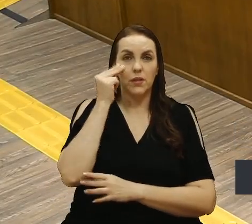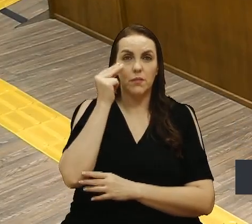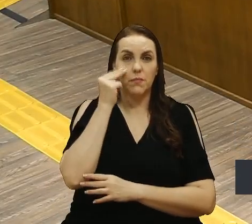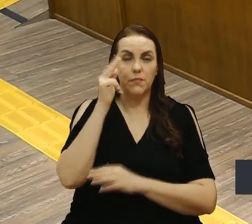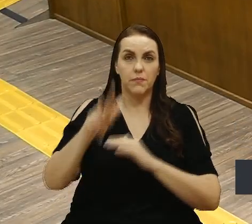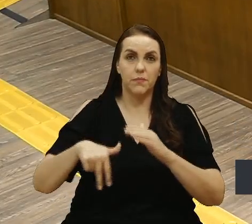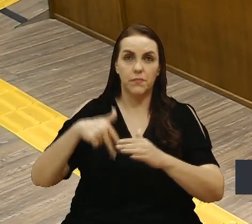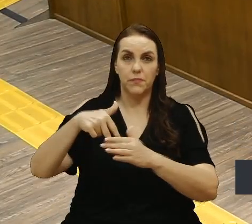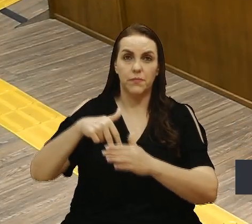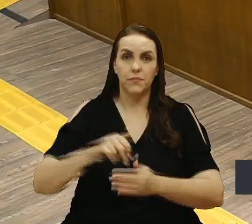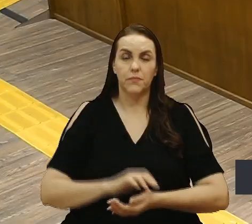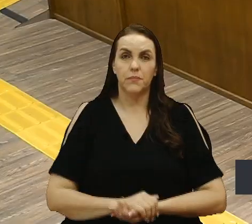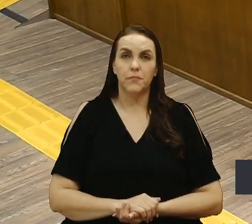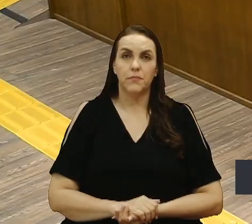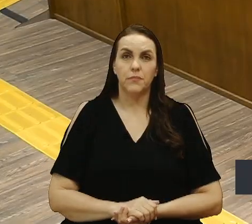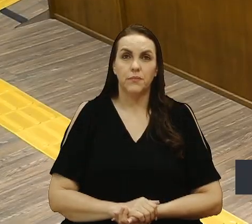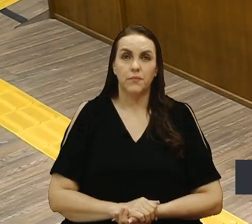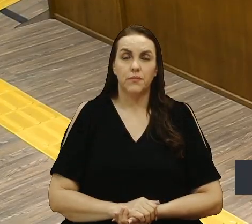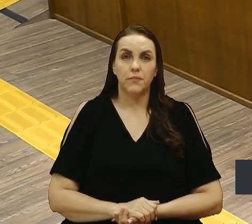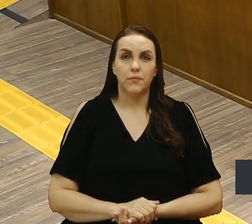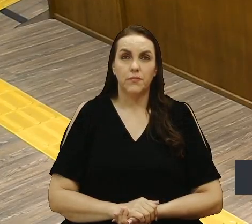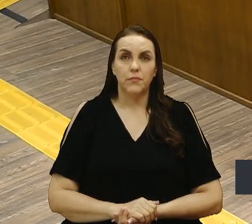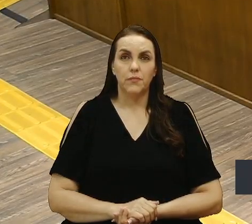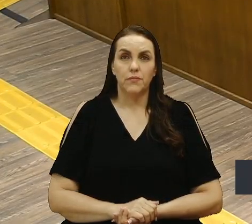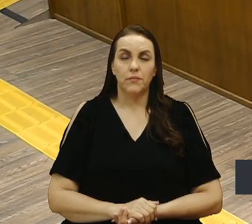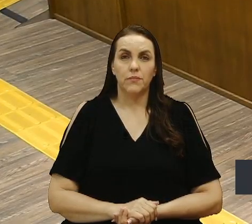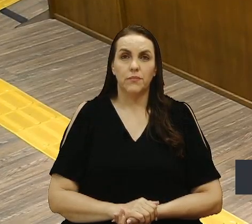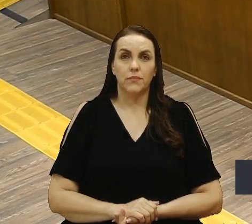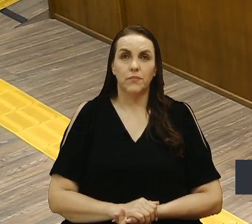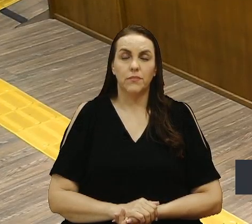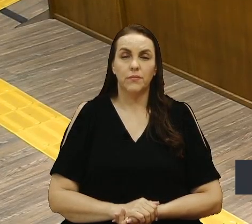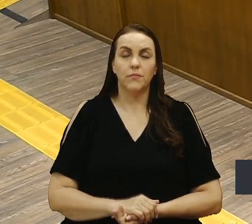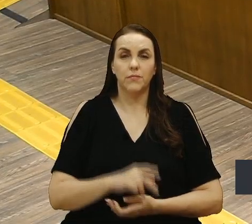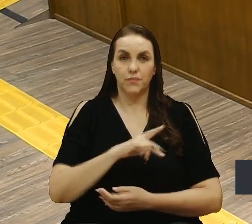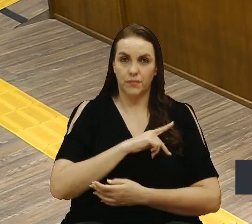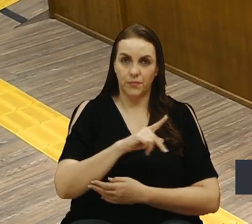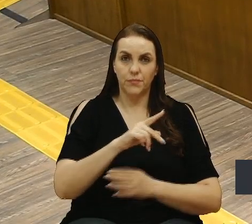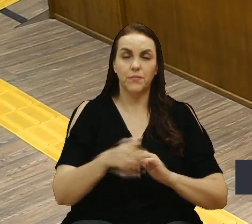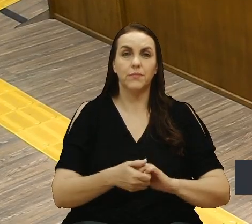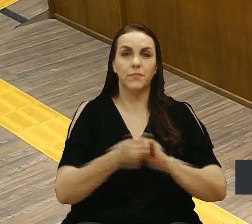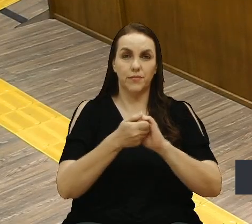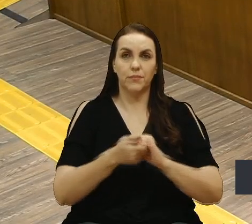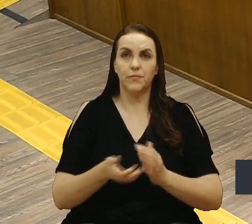tribuna. Obrigado, querido. Presidente, meus cumprimentos ao senhor, a quem nos acompanha de casa.